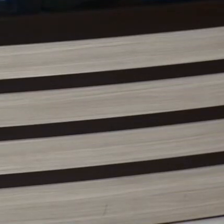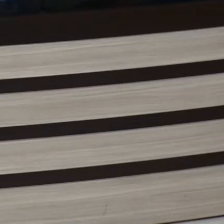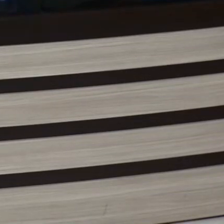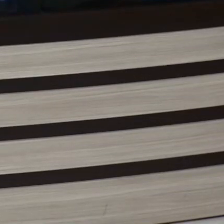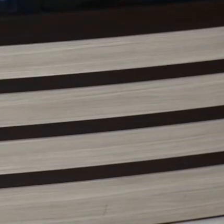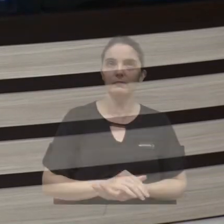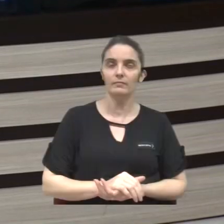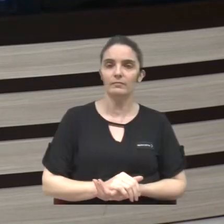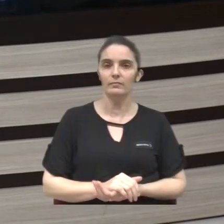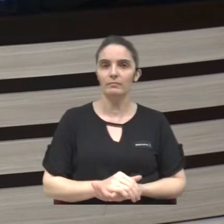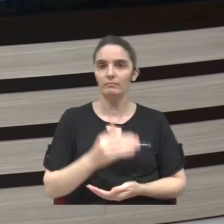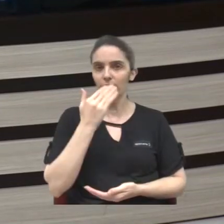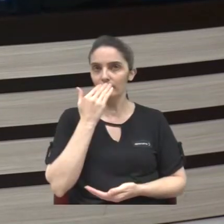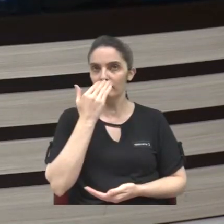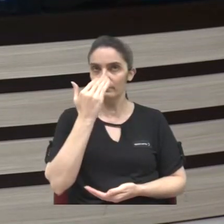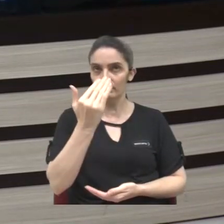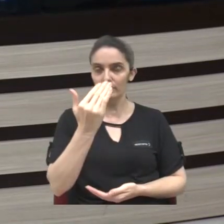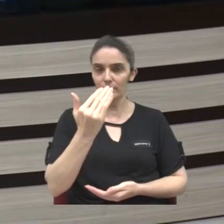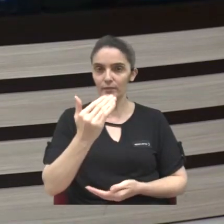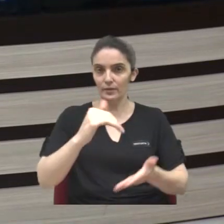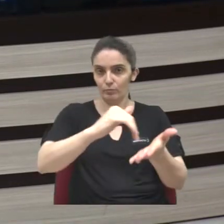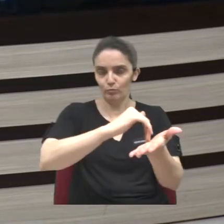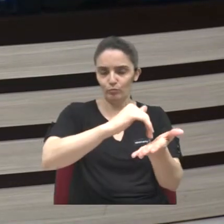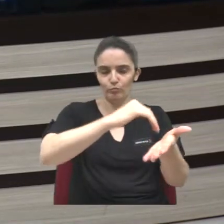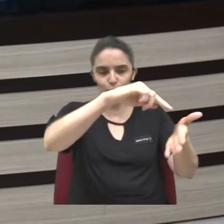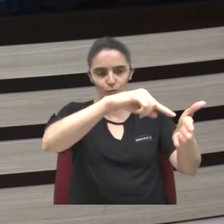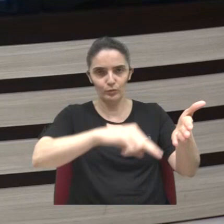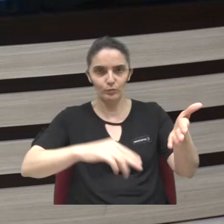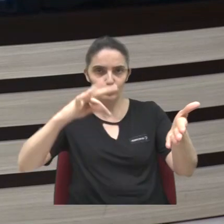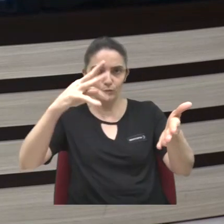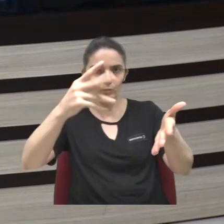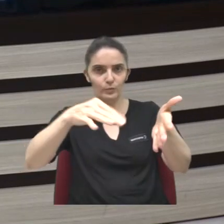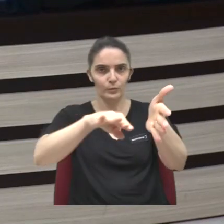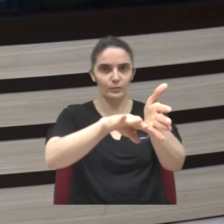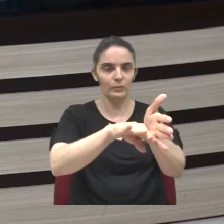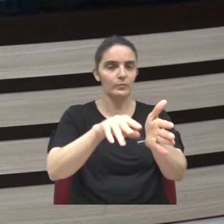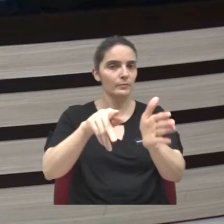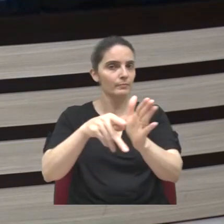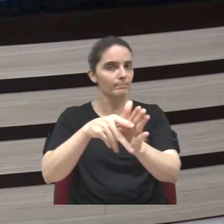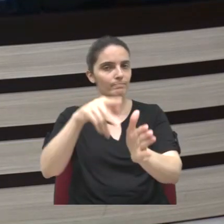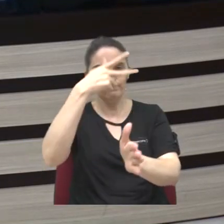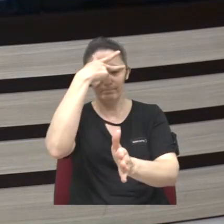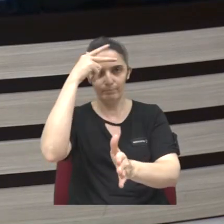solicita ao senhor secretário da mesa que proceda a leitura da matéria do expediente,